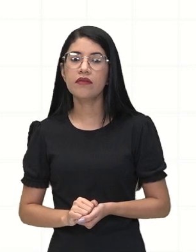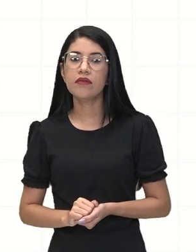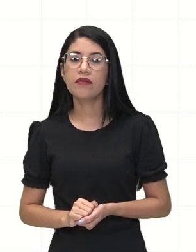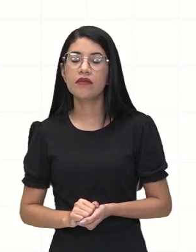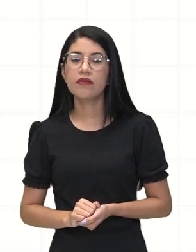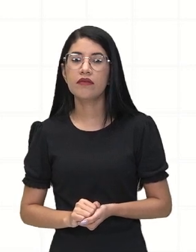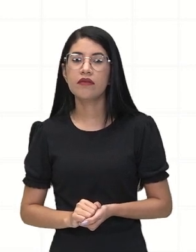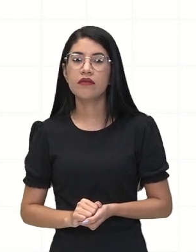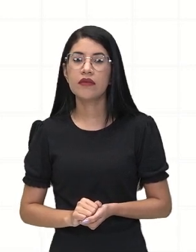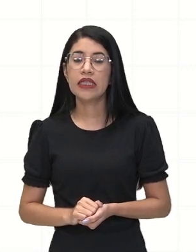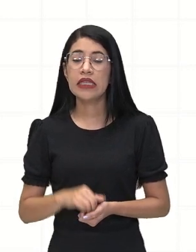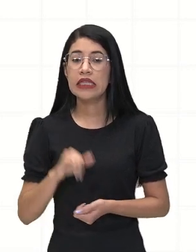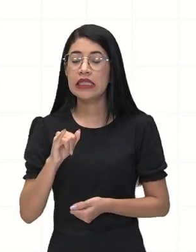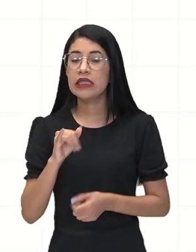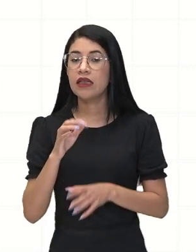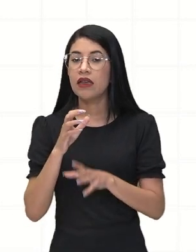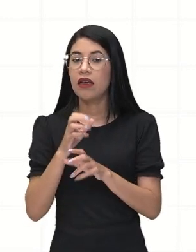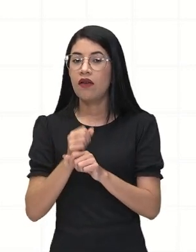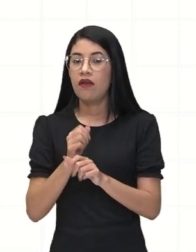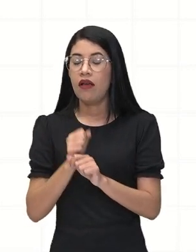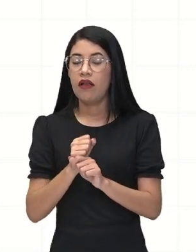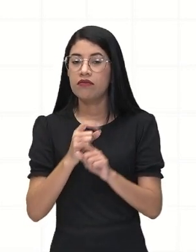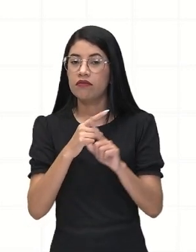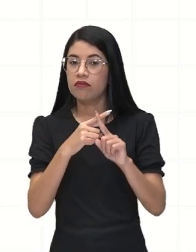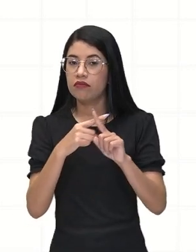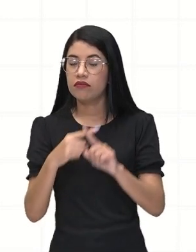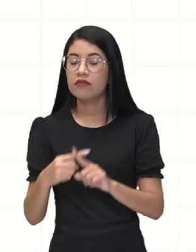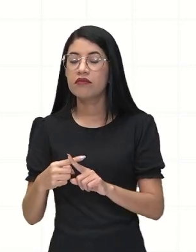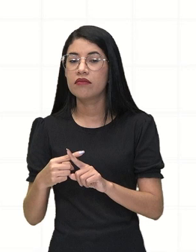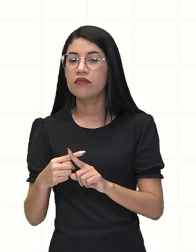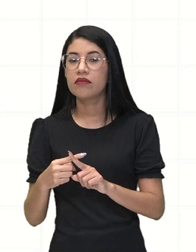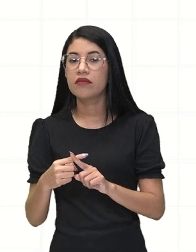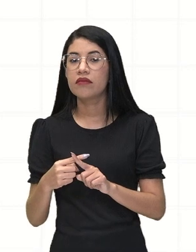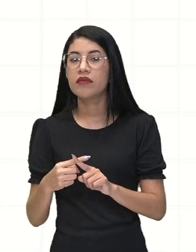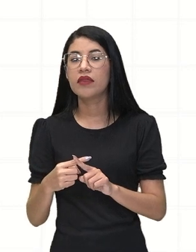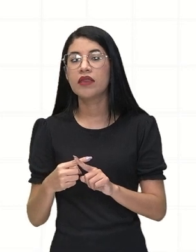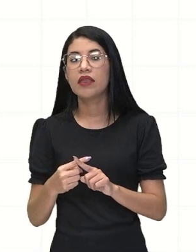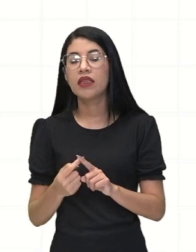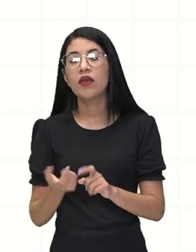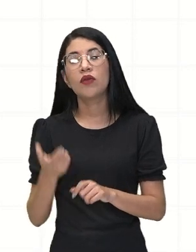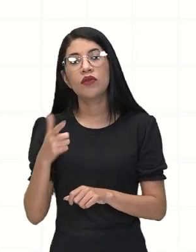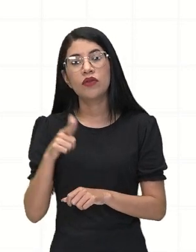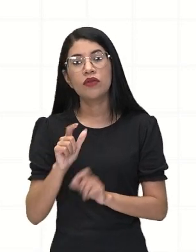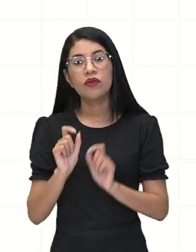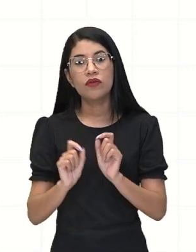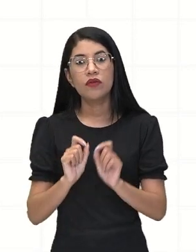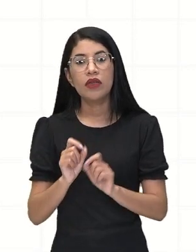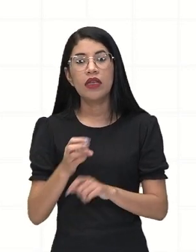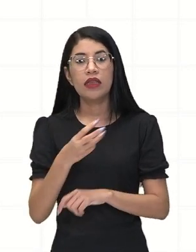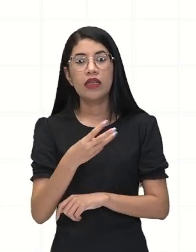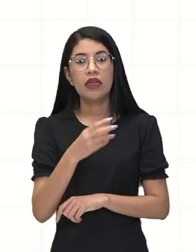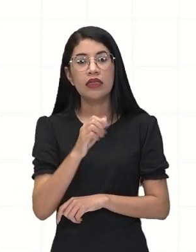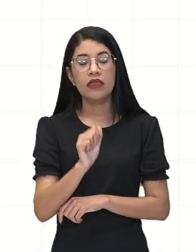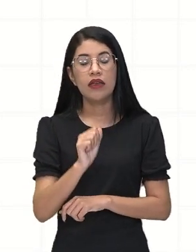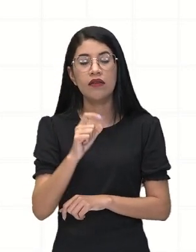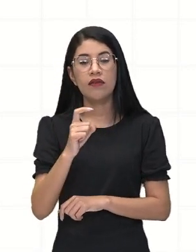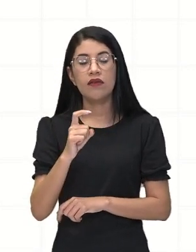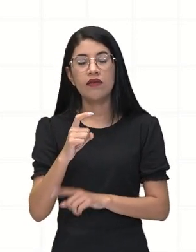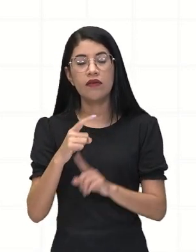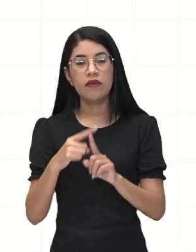curiosidade, se eu fizer essa multiplicação, eu volto para aquela soma lá, ó. 3A vezes